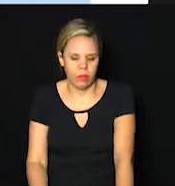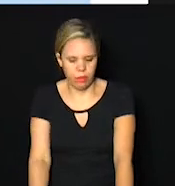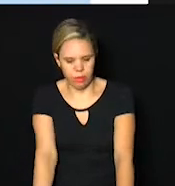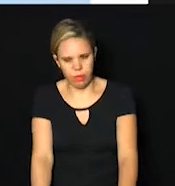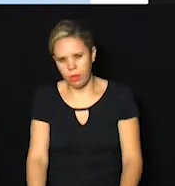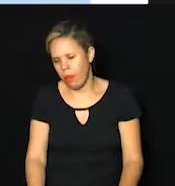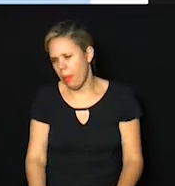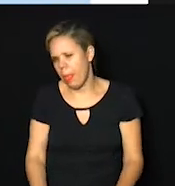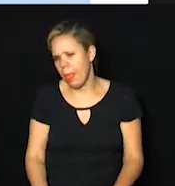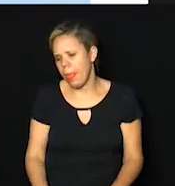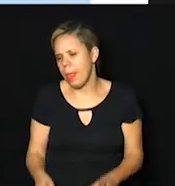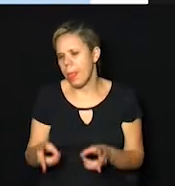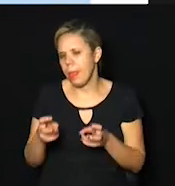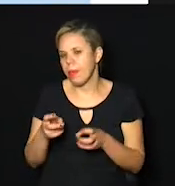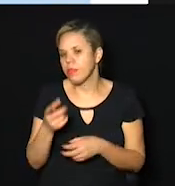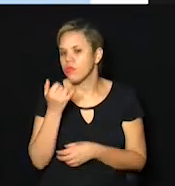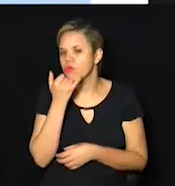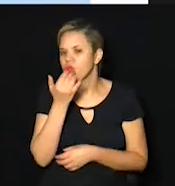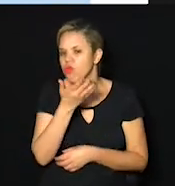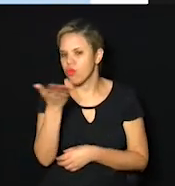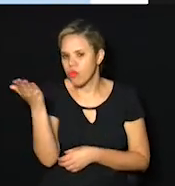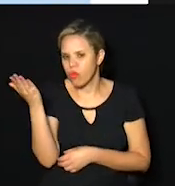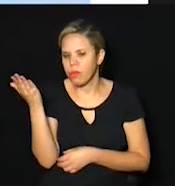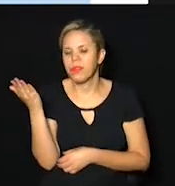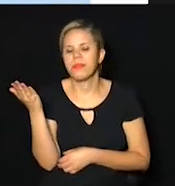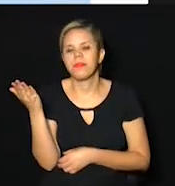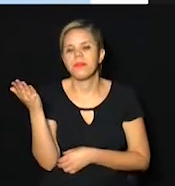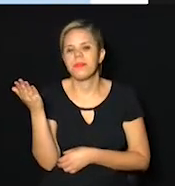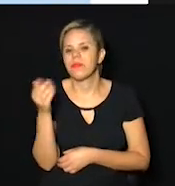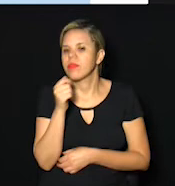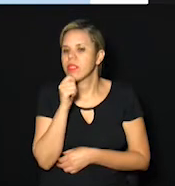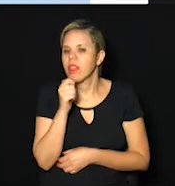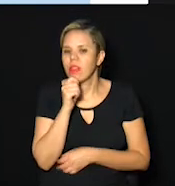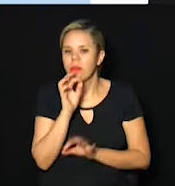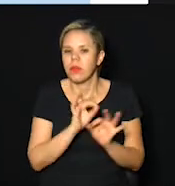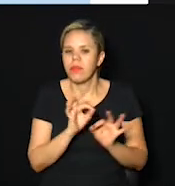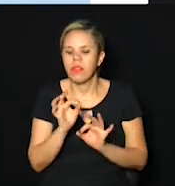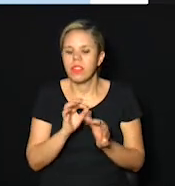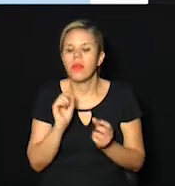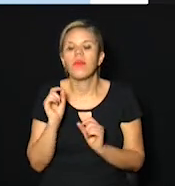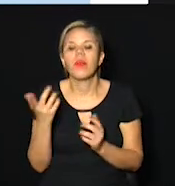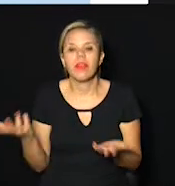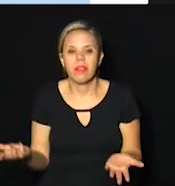observação. Vocês me perdoem, viu, gente? Não estava previsto isso.